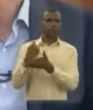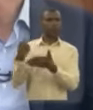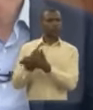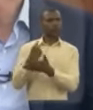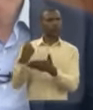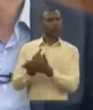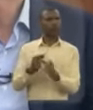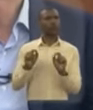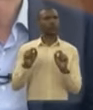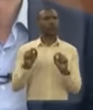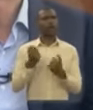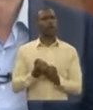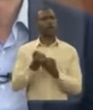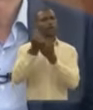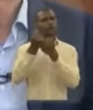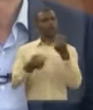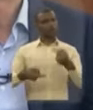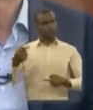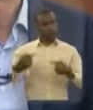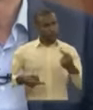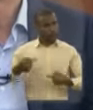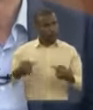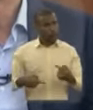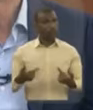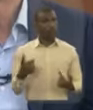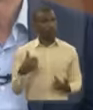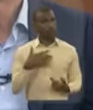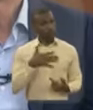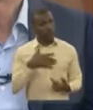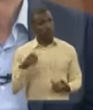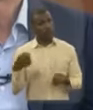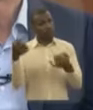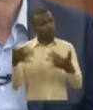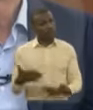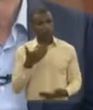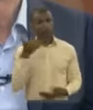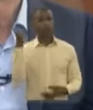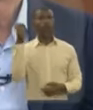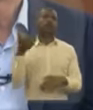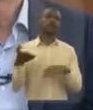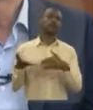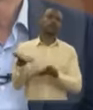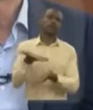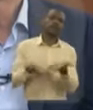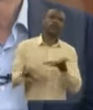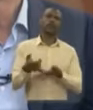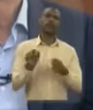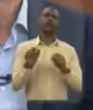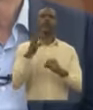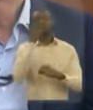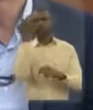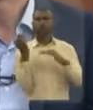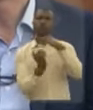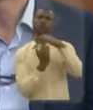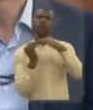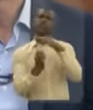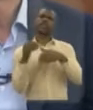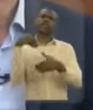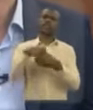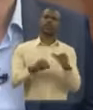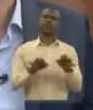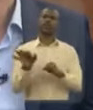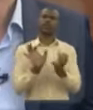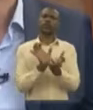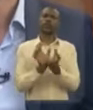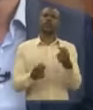relação aos teus apoios políticos Eu gostaria que você me explicasse melhor o que que é Esse envolvimento qual o empresário que tá no seu projeto do